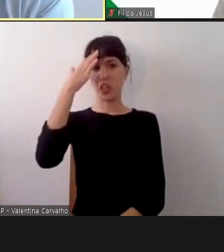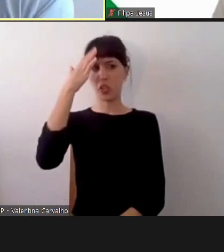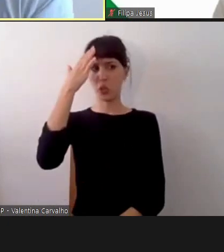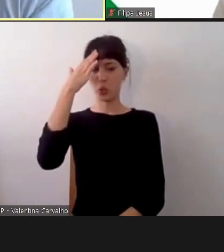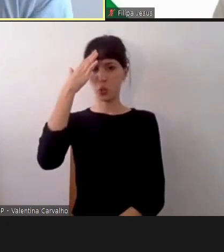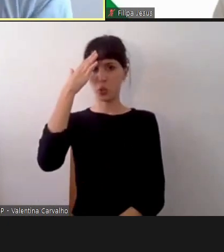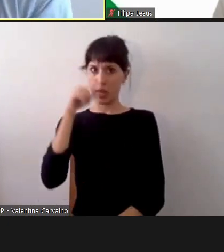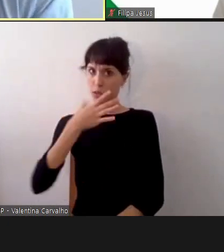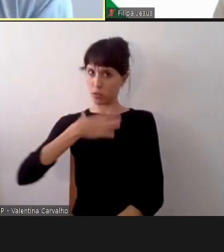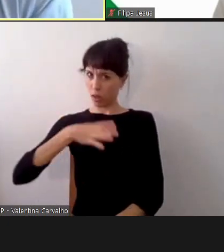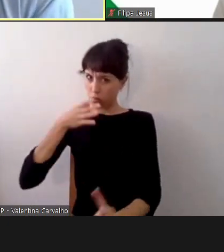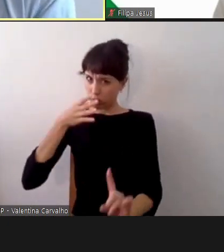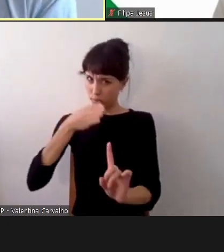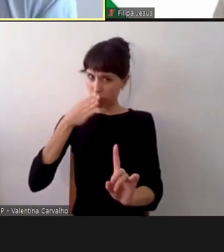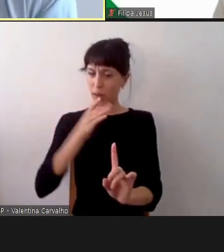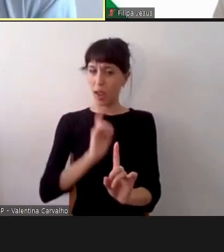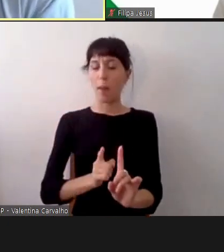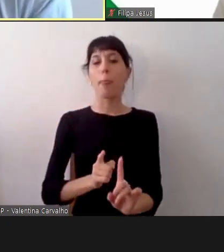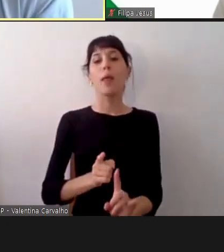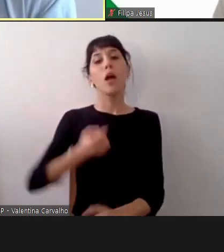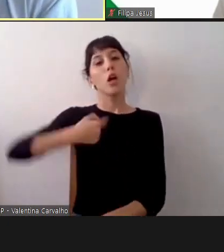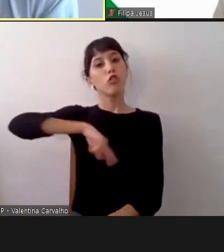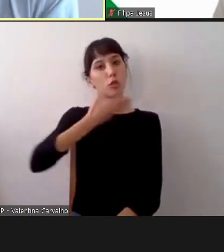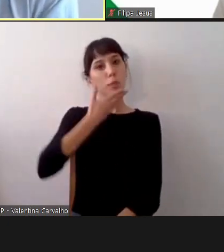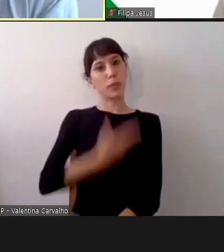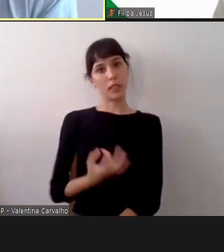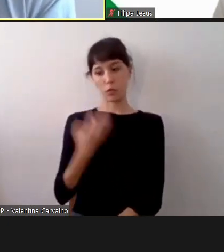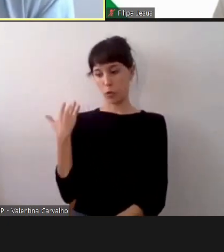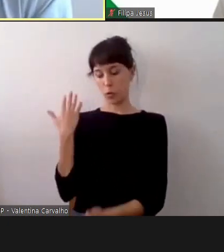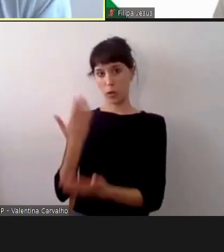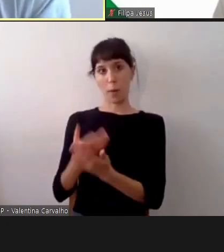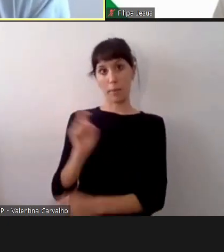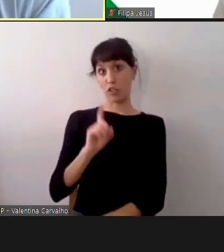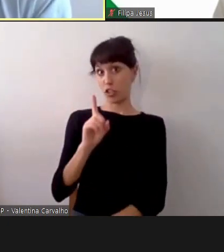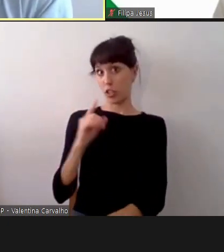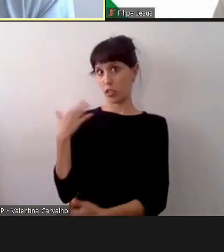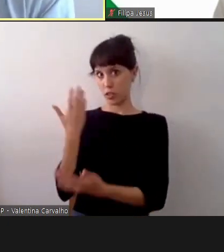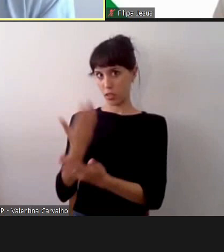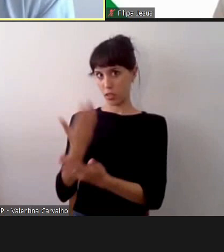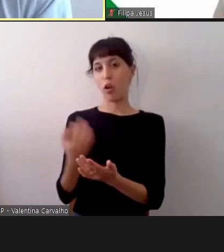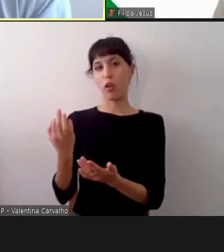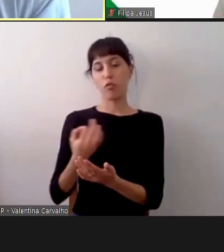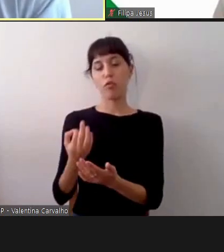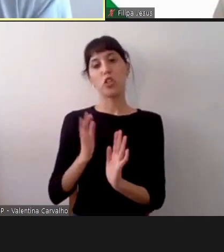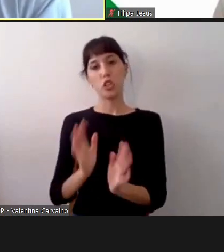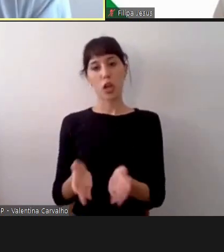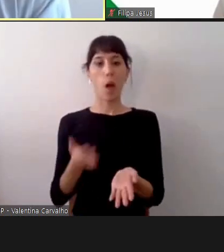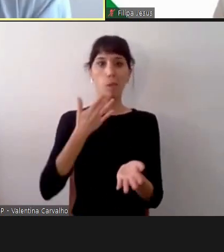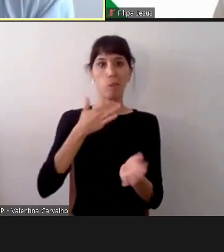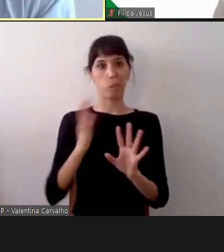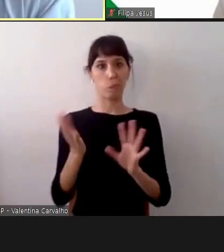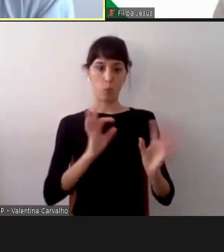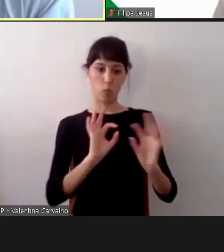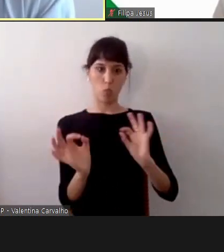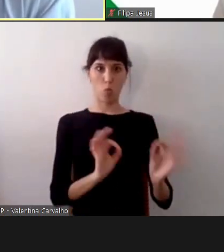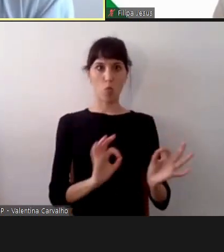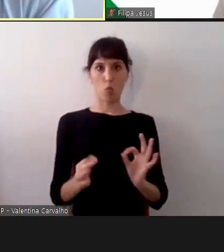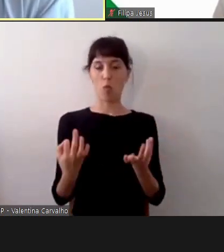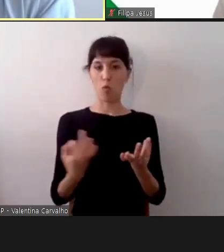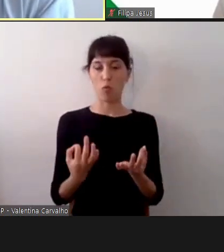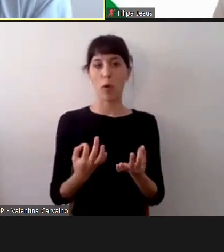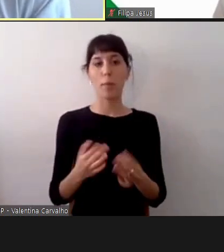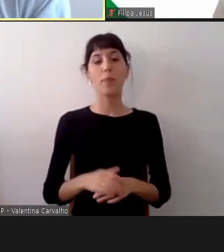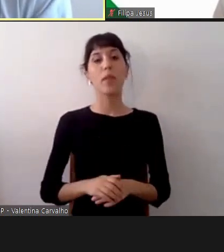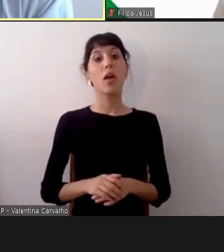gostaria de focar, daquilo que foi a nossa experiência, eu diria, nestes 6 meses, já com o centro minimamente organizado e com aquilo